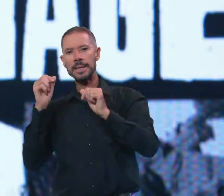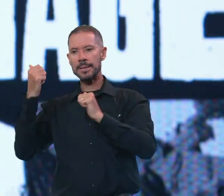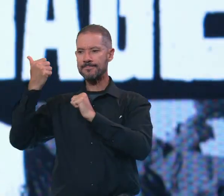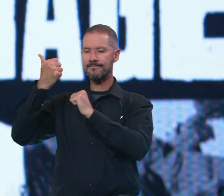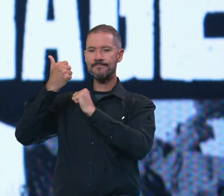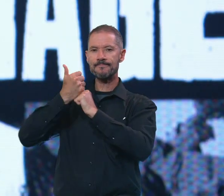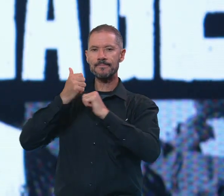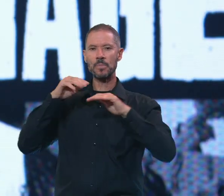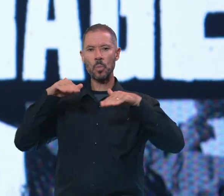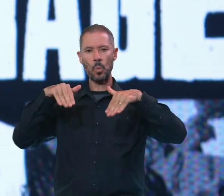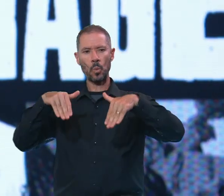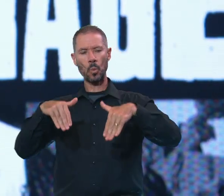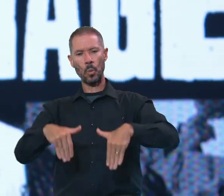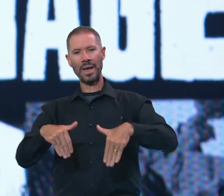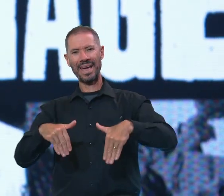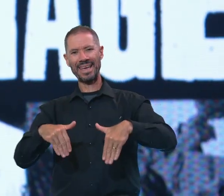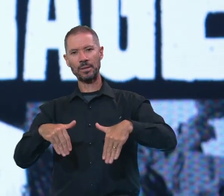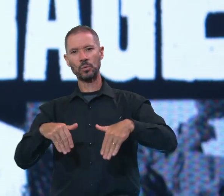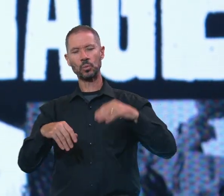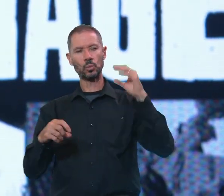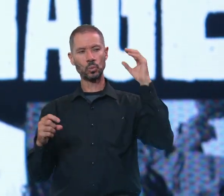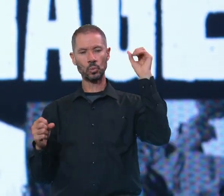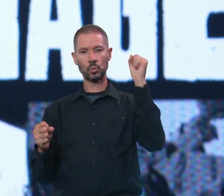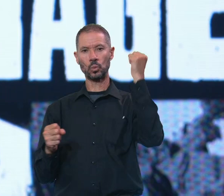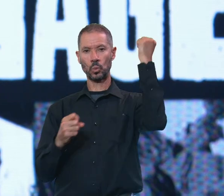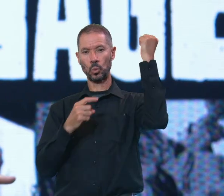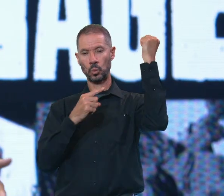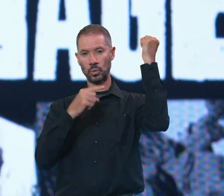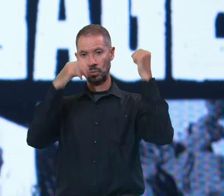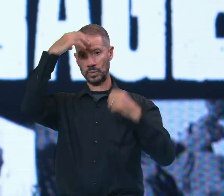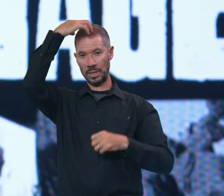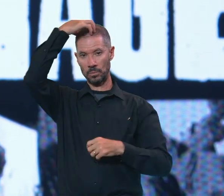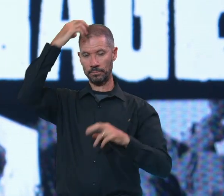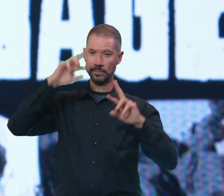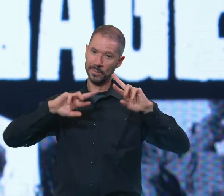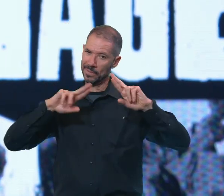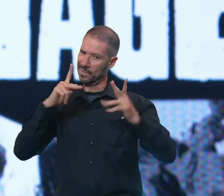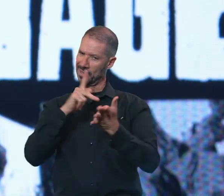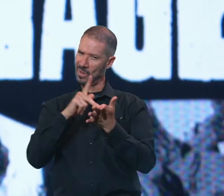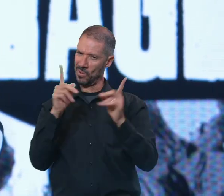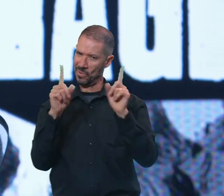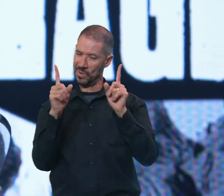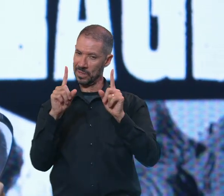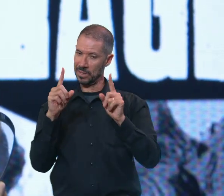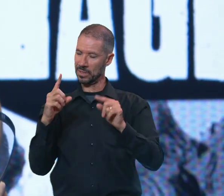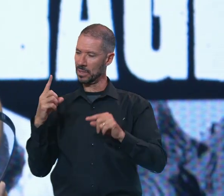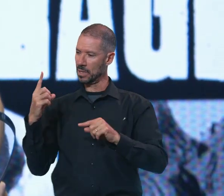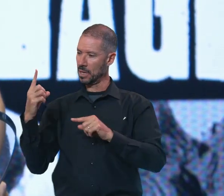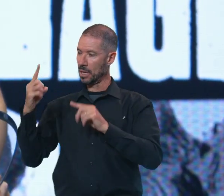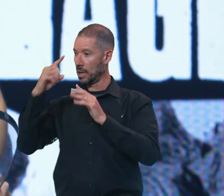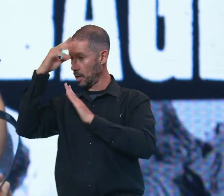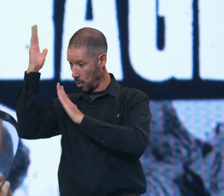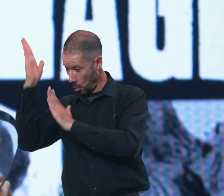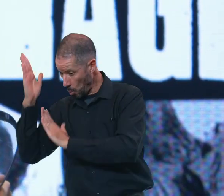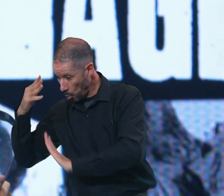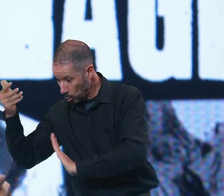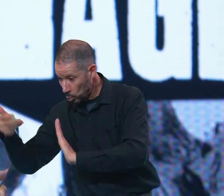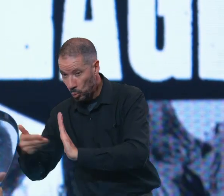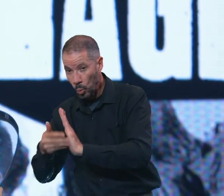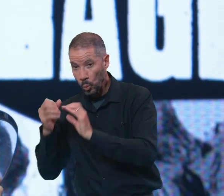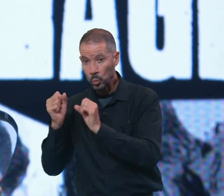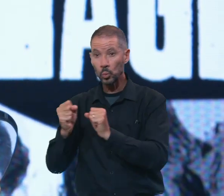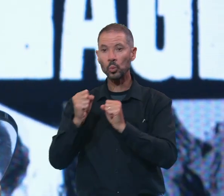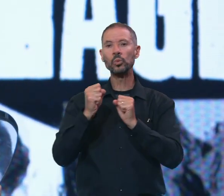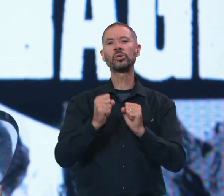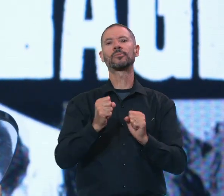usurpado o reino, usurpado o trono de Saul, o que não é verdade, porque ele honrou em tudo o que podia. A